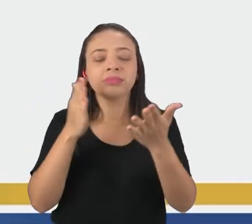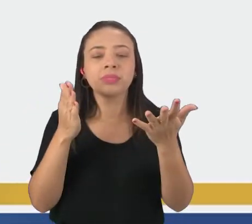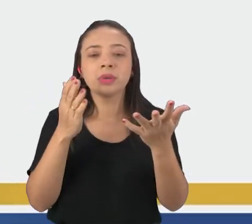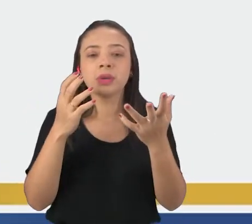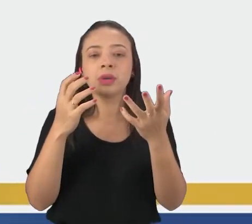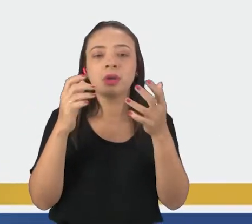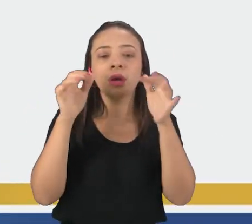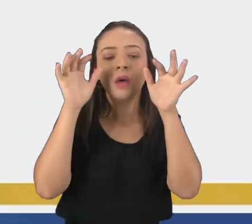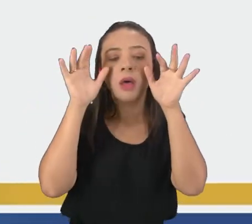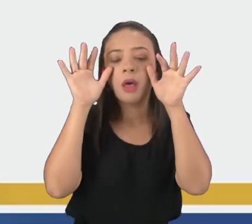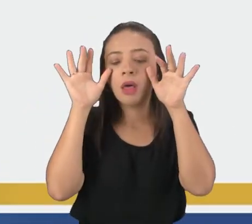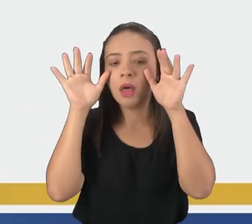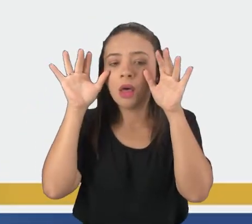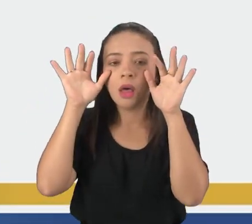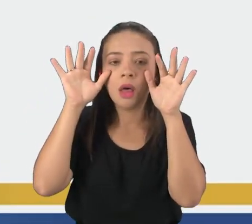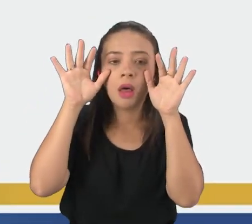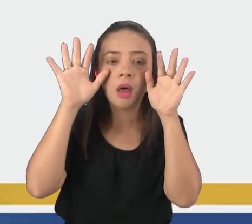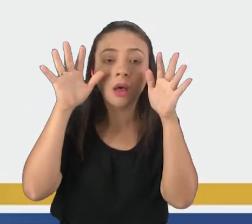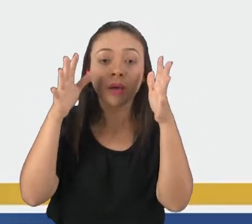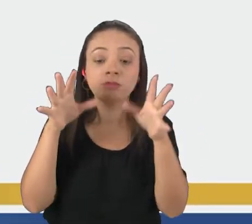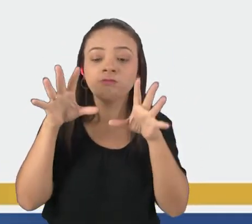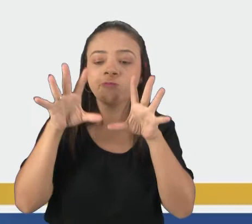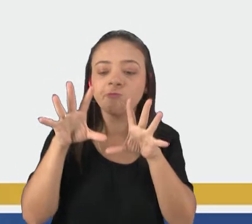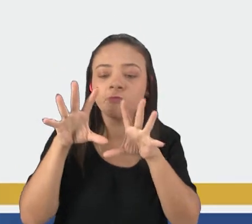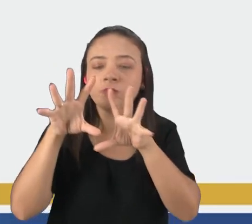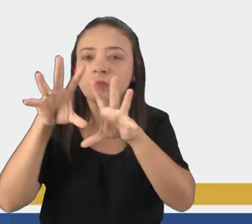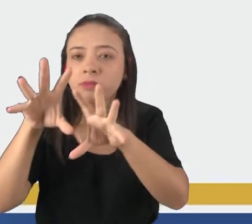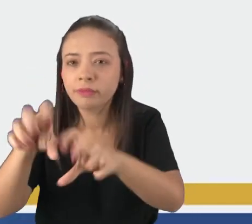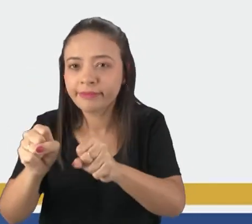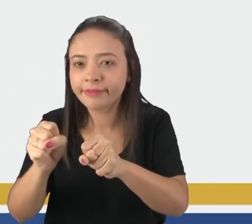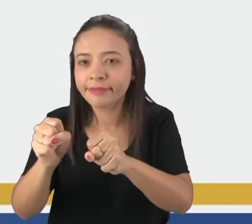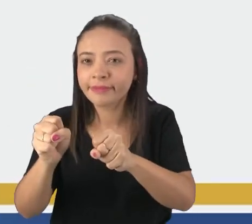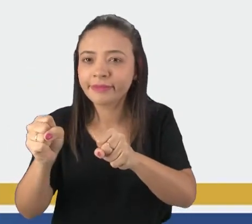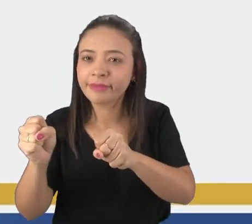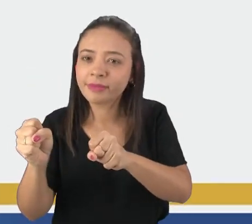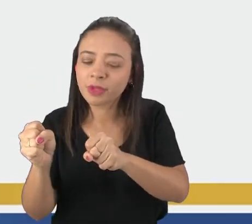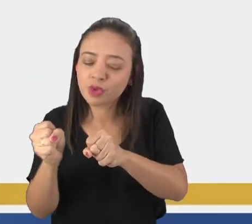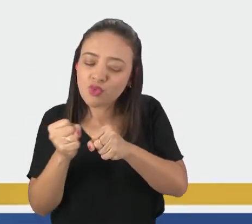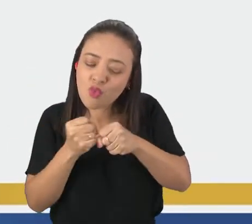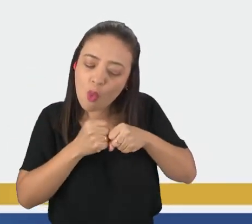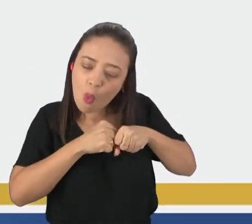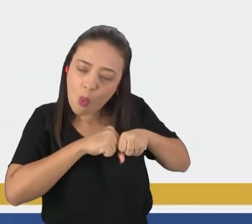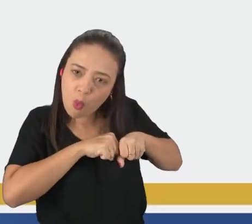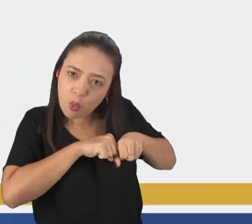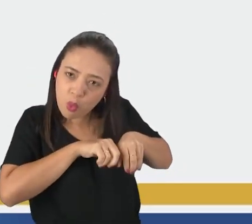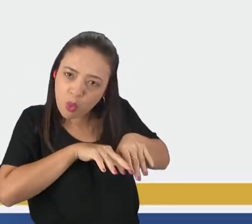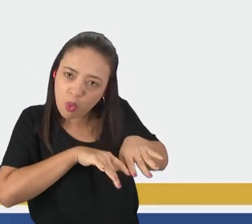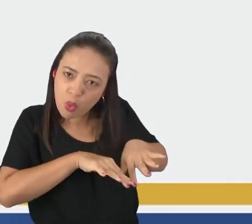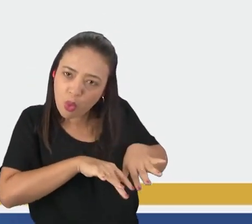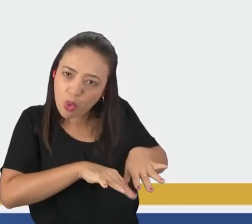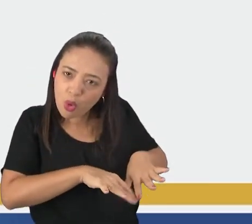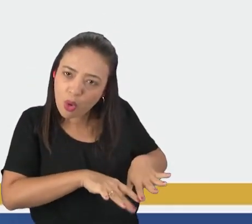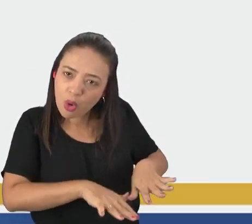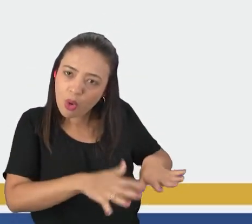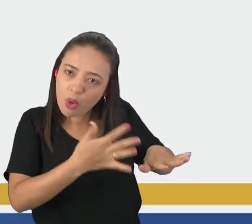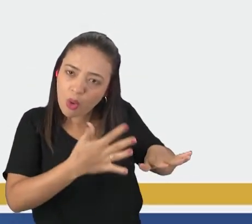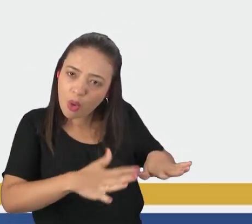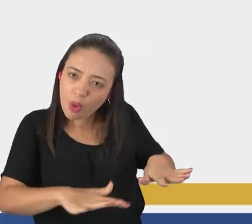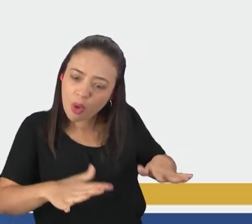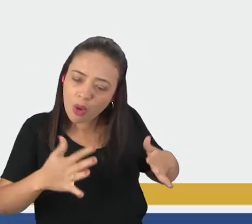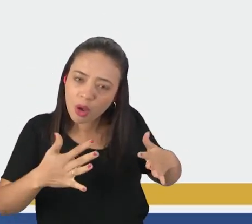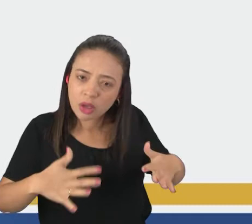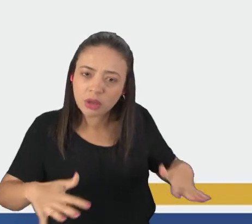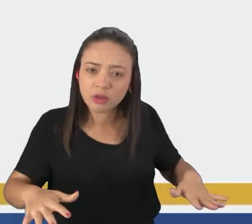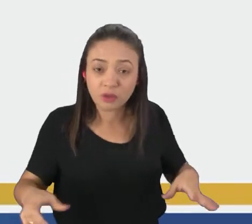encanto. A sereia, então, levava suas vítimas para o seu mundo subaquático, da onde elas